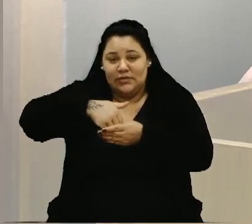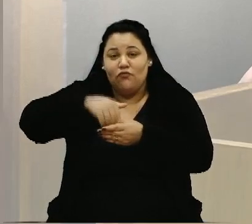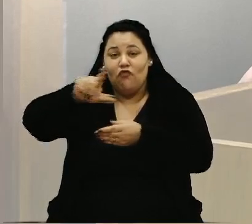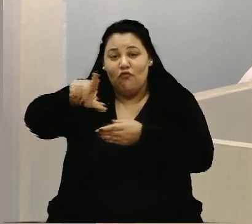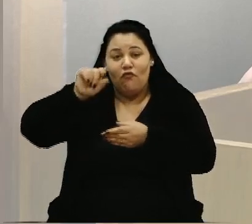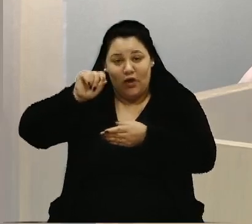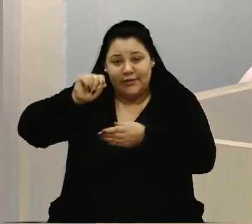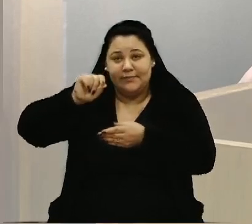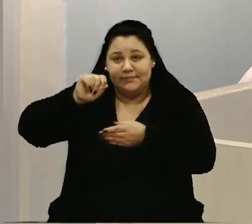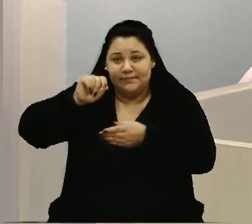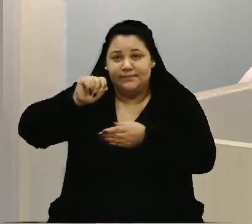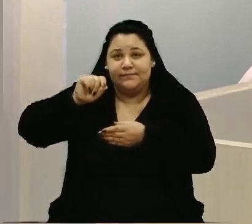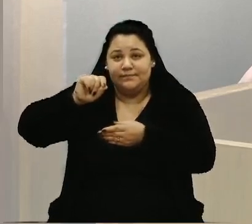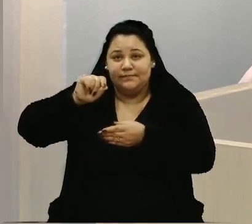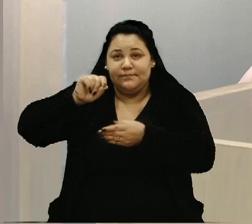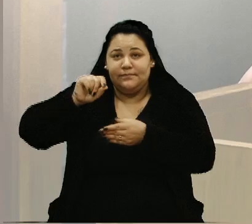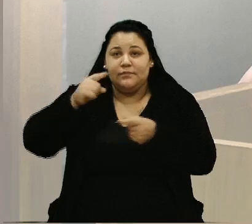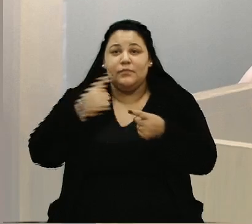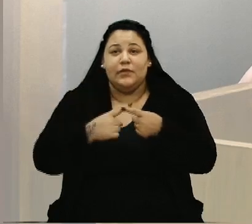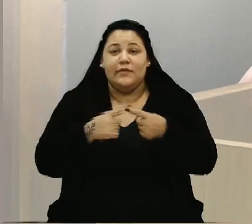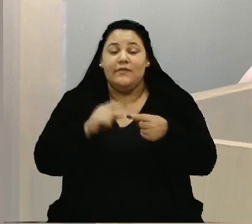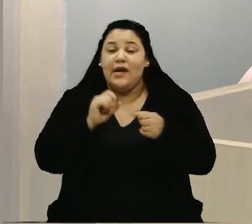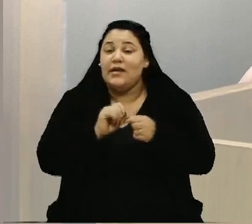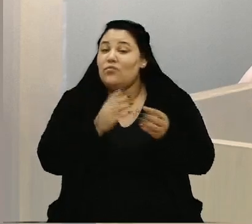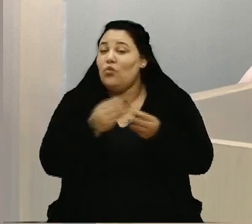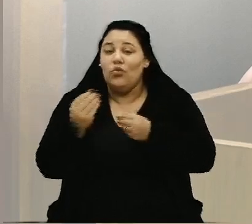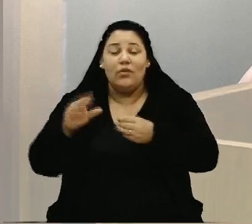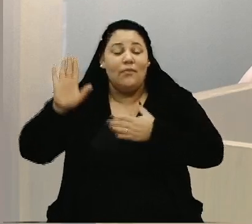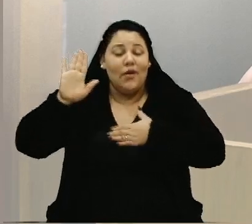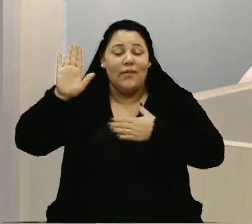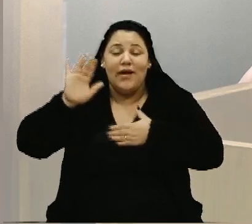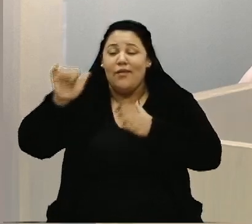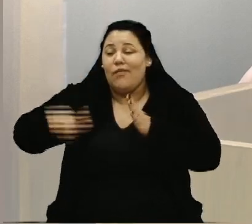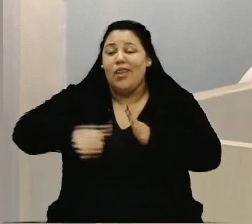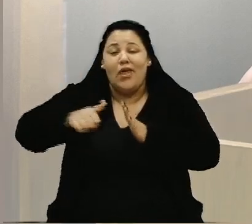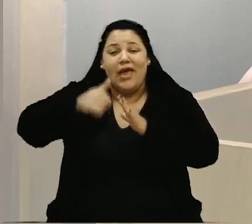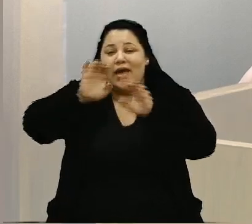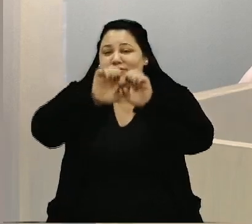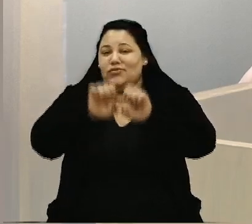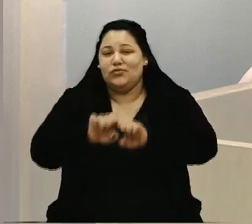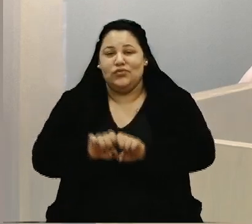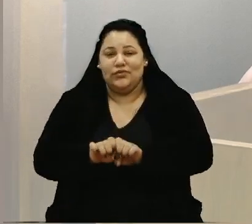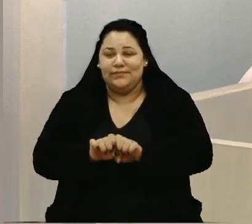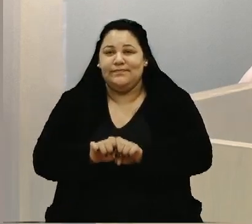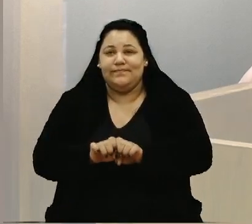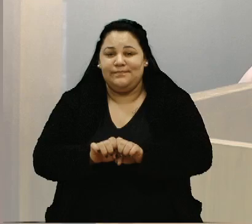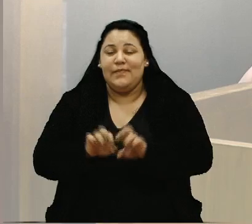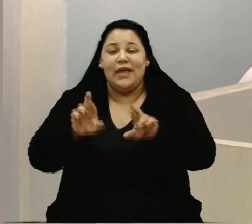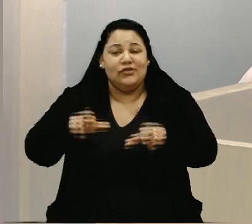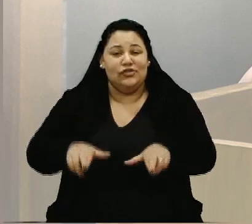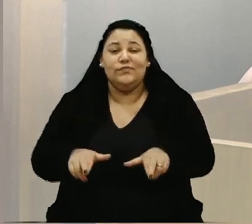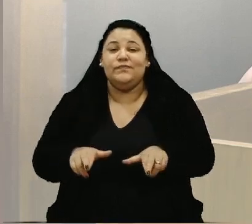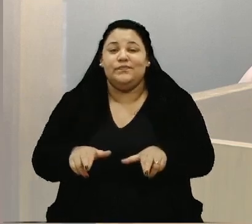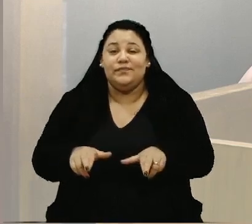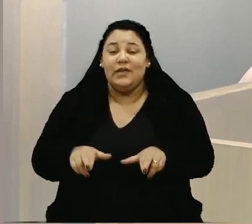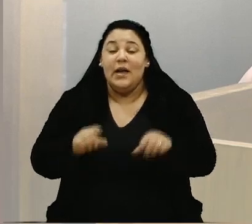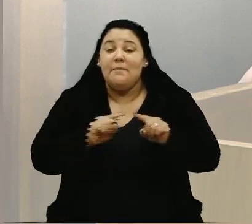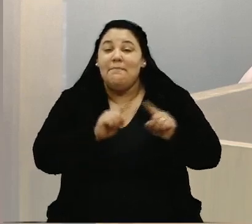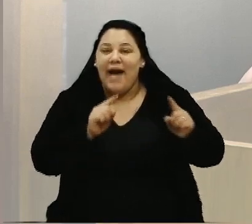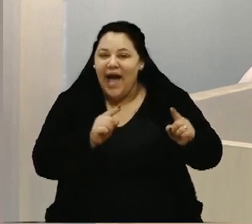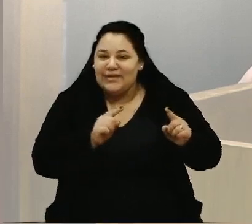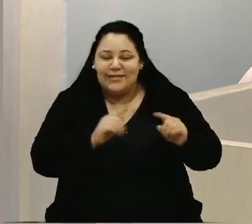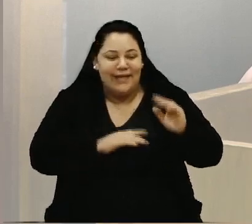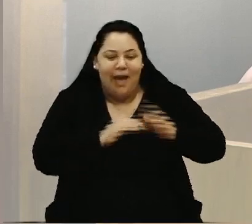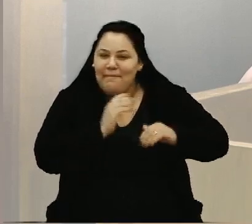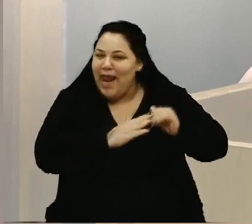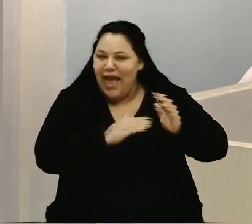Carmelo, com muitas promessas de melhoria de infraestrutura para aquela região. Mas na prática,